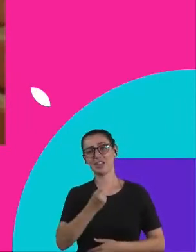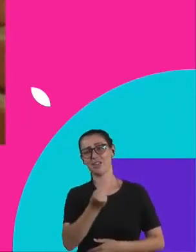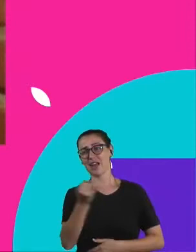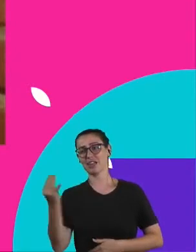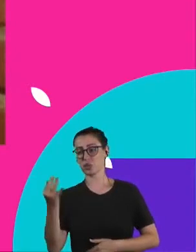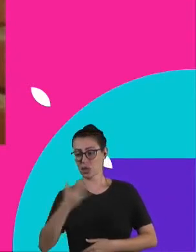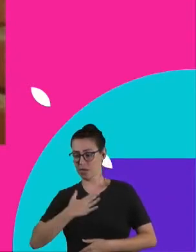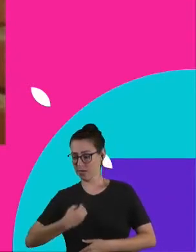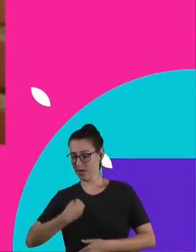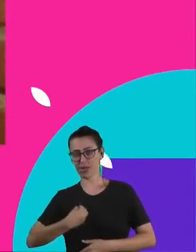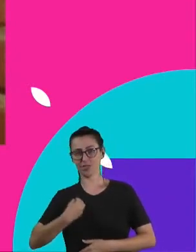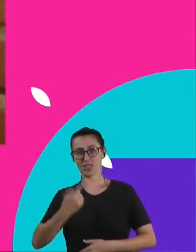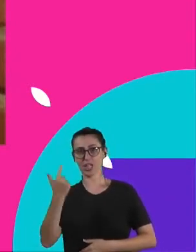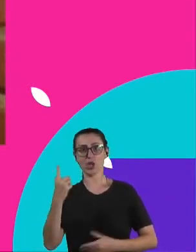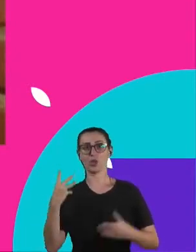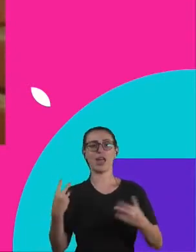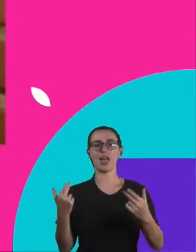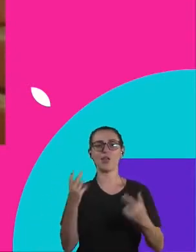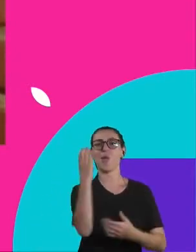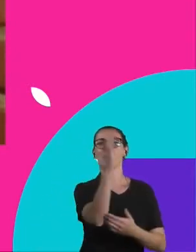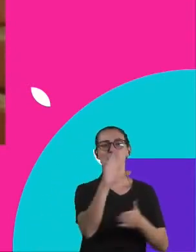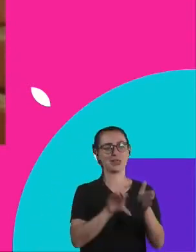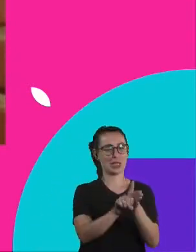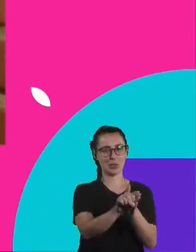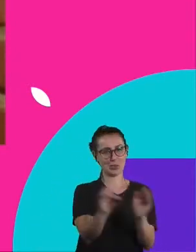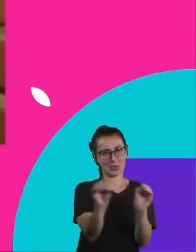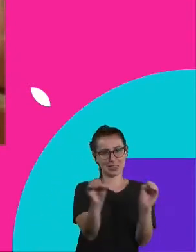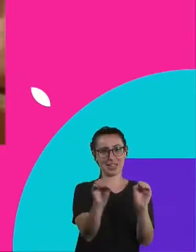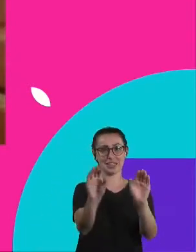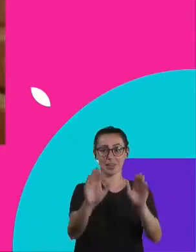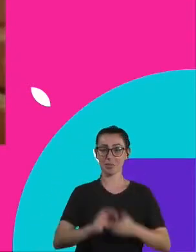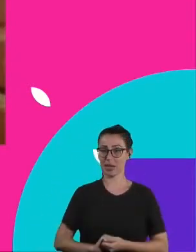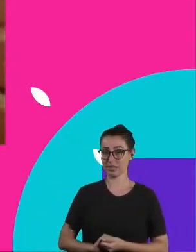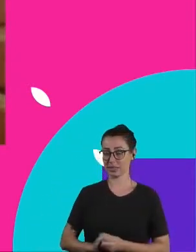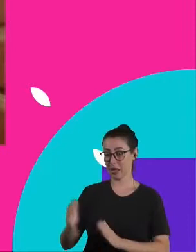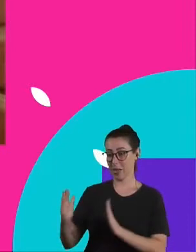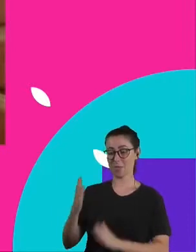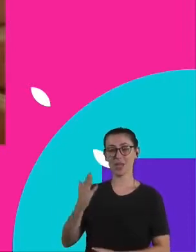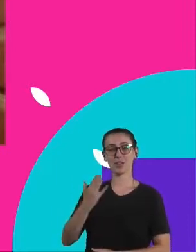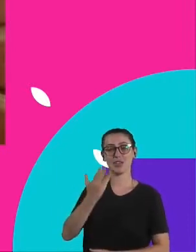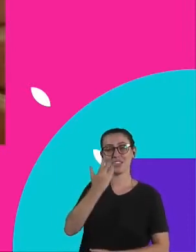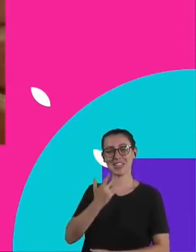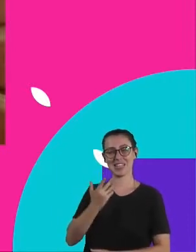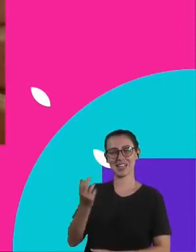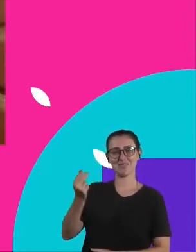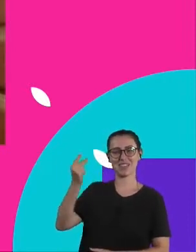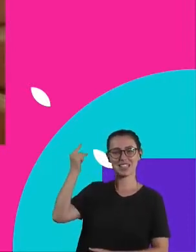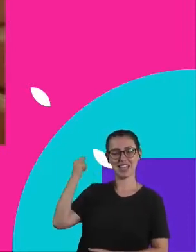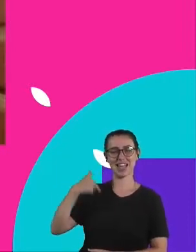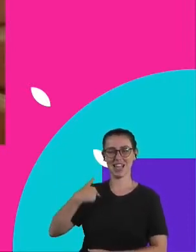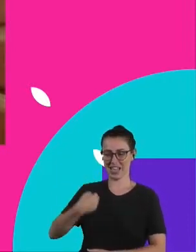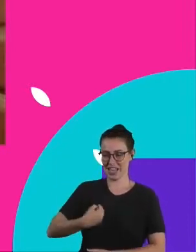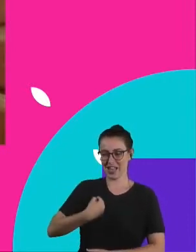não fazem parte do Google, mas vamos lá. O meu período de infância, por exemplo, desde quando eu morava na favela do